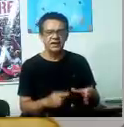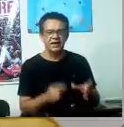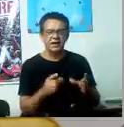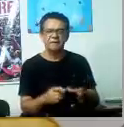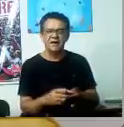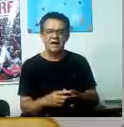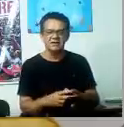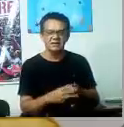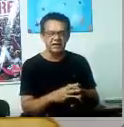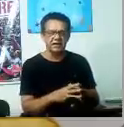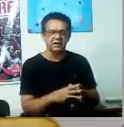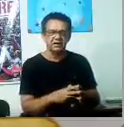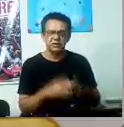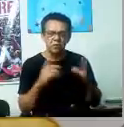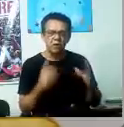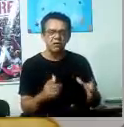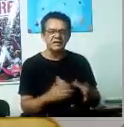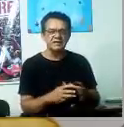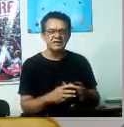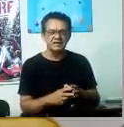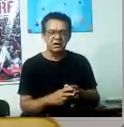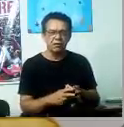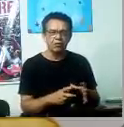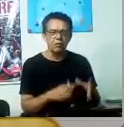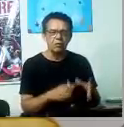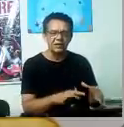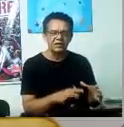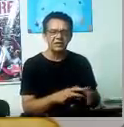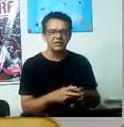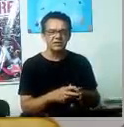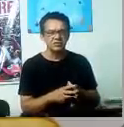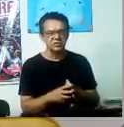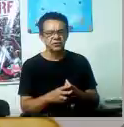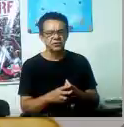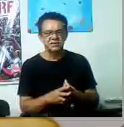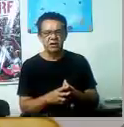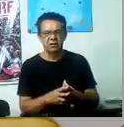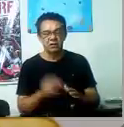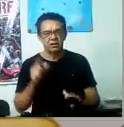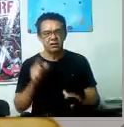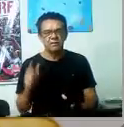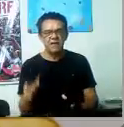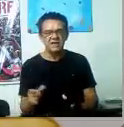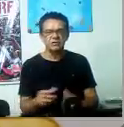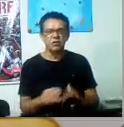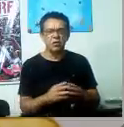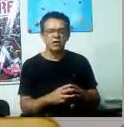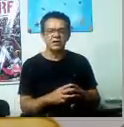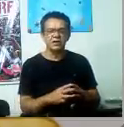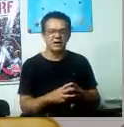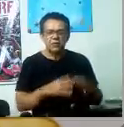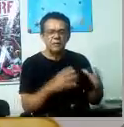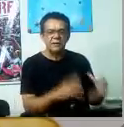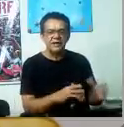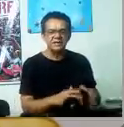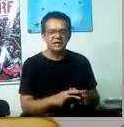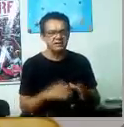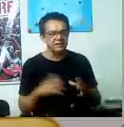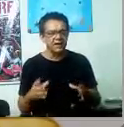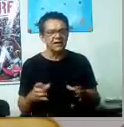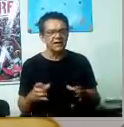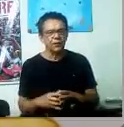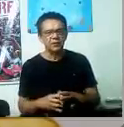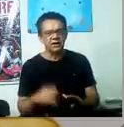ministro que é capaz de tomar uma decisão cumprindo a nossa Constituição Mesmo contra um